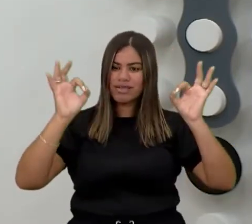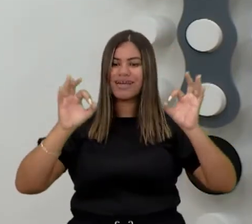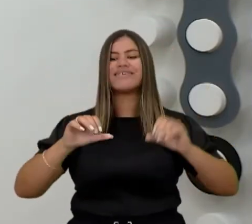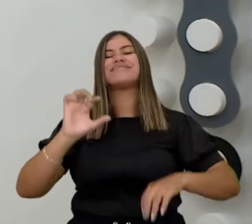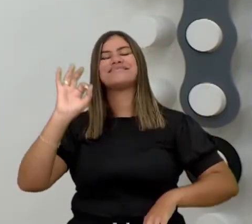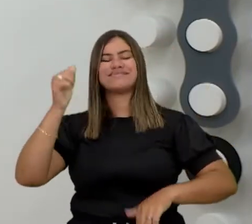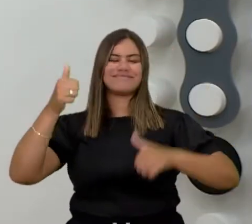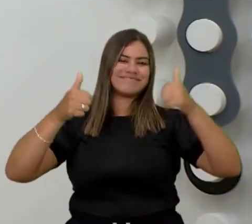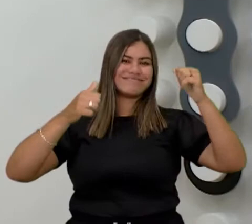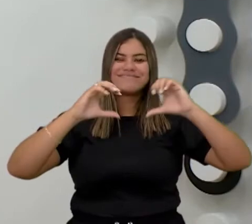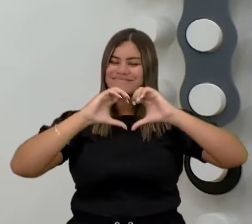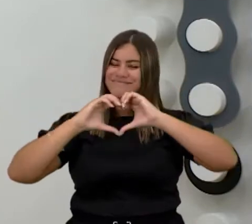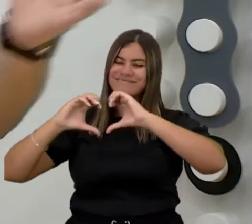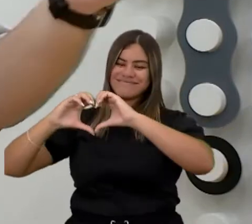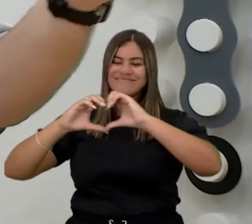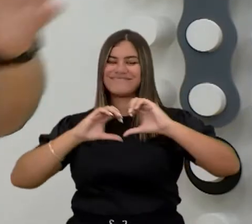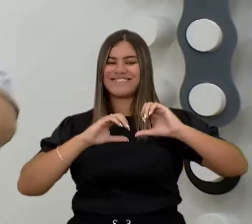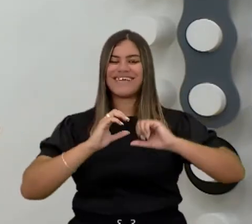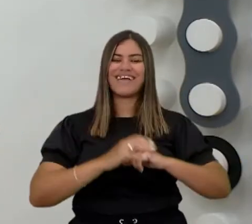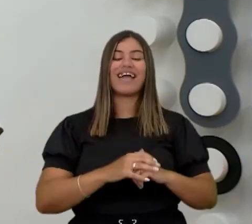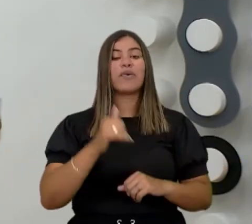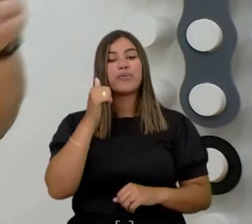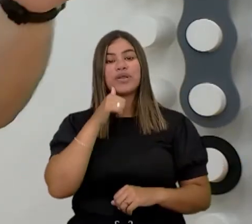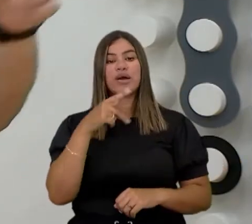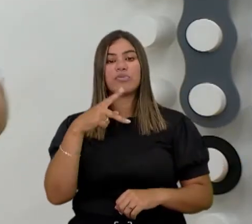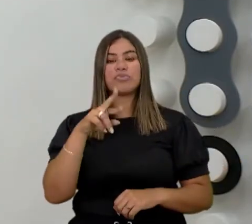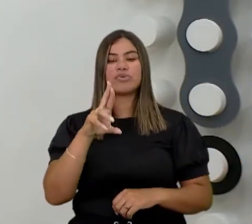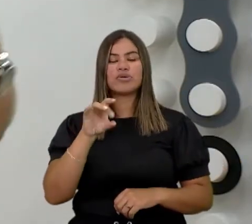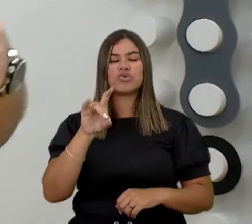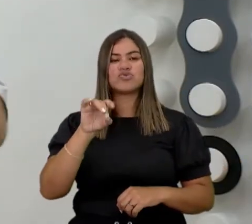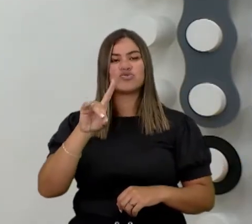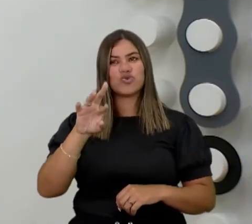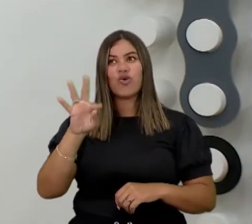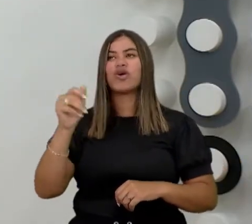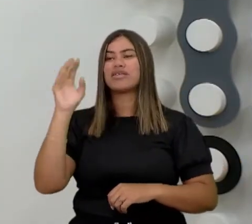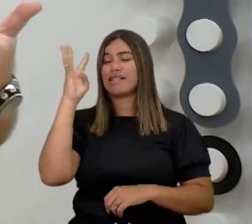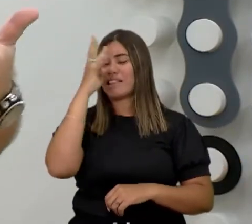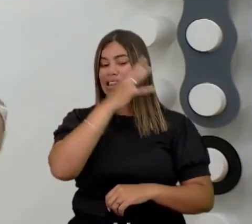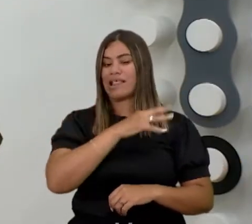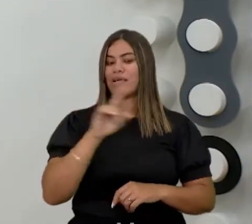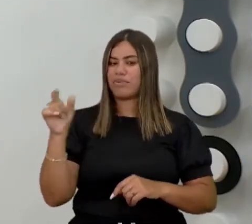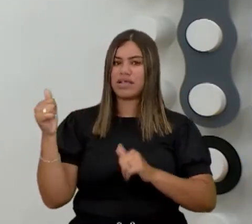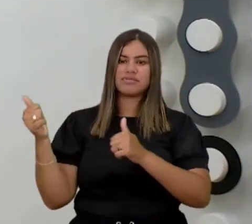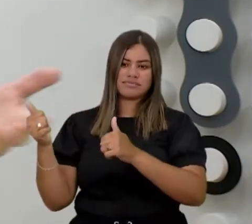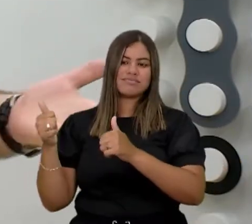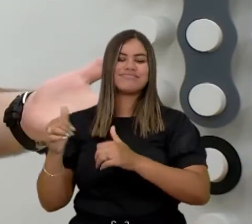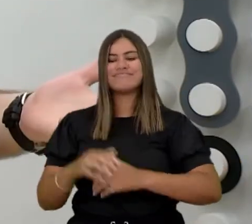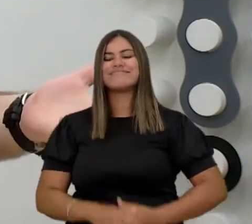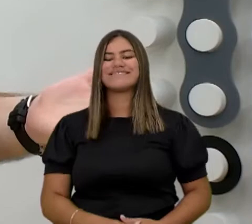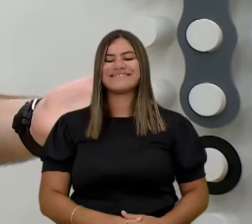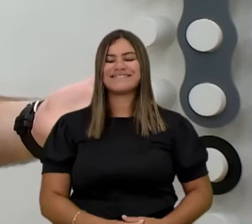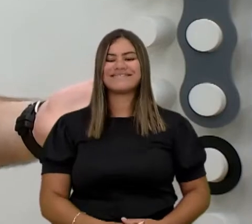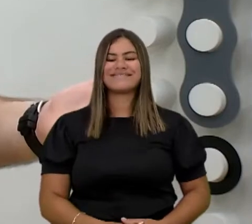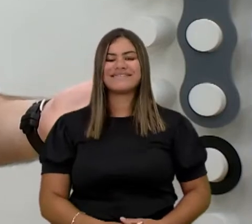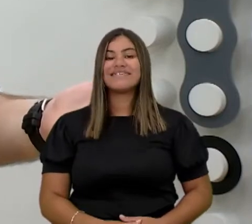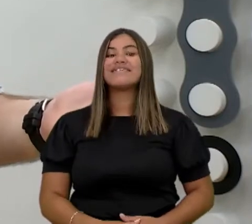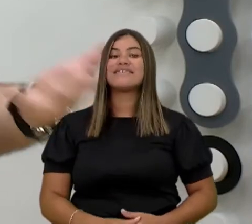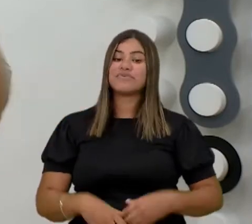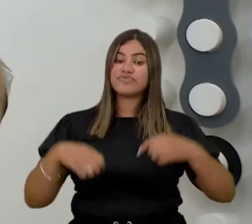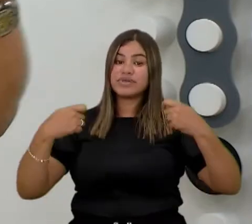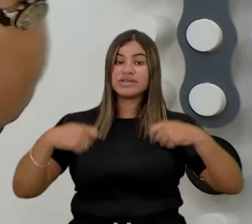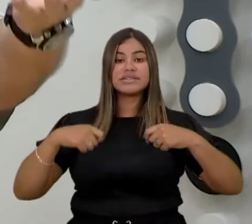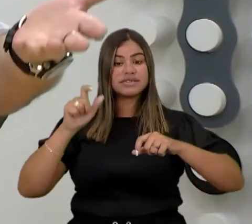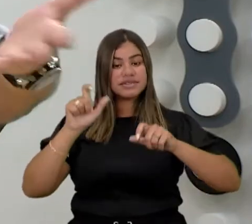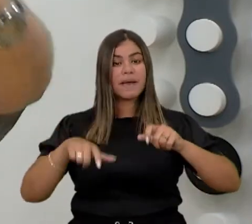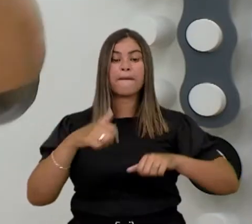coraçãozinho, positivo, né? A produtora tá distraída, mas ela vai dar o positivo. Dá o positivo, cara. Aí, ó, tá vendo? Tem que ter profissional aqui,